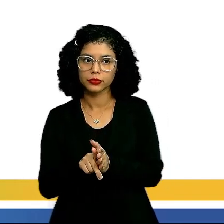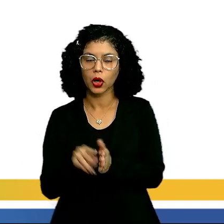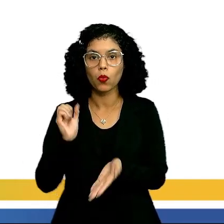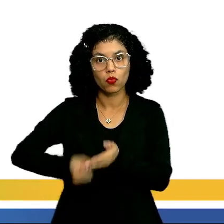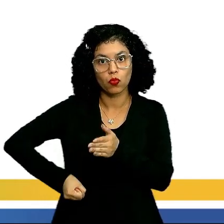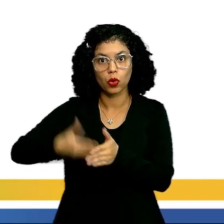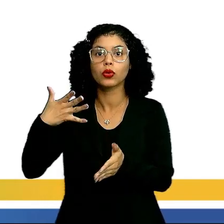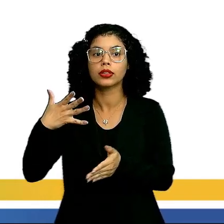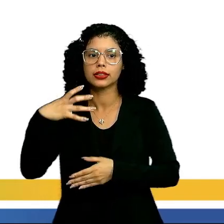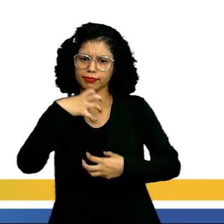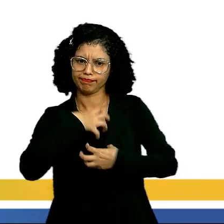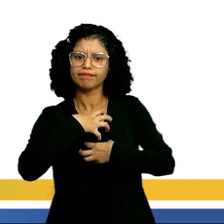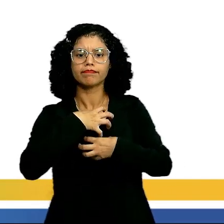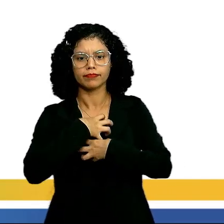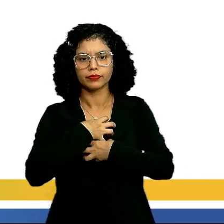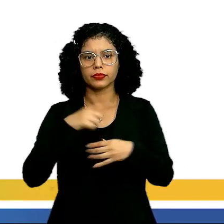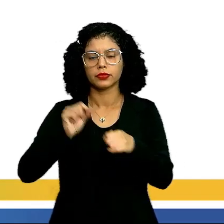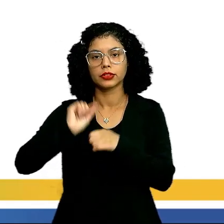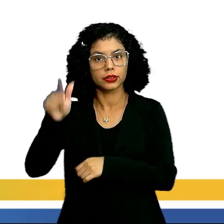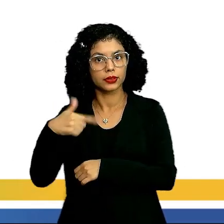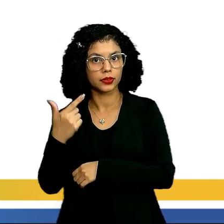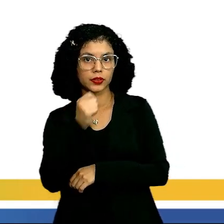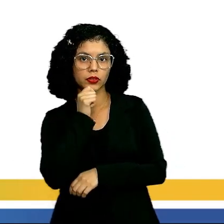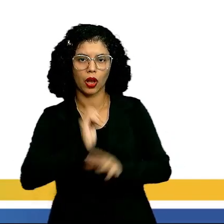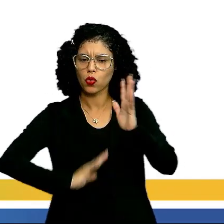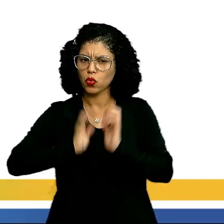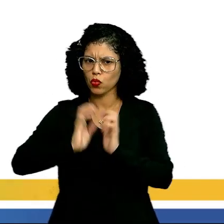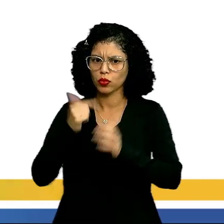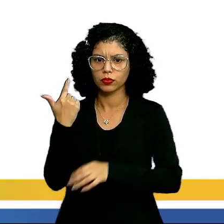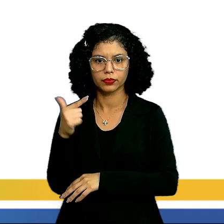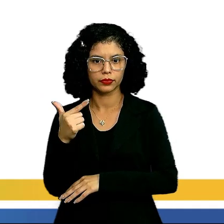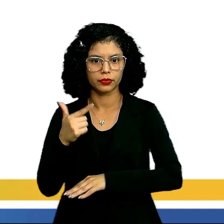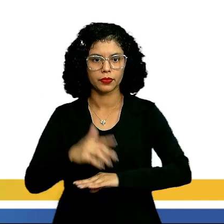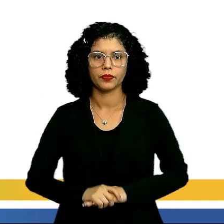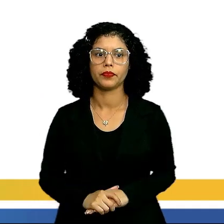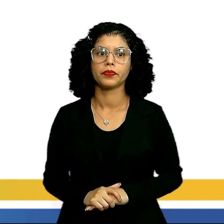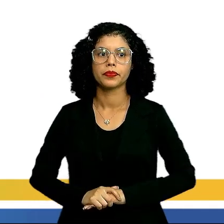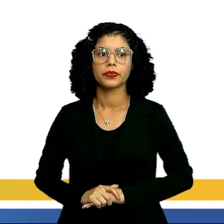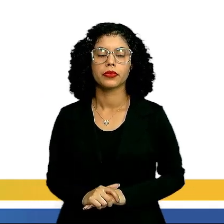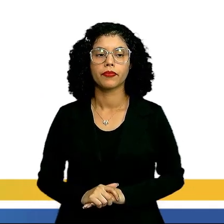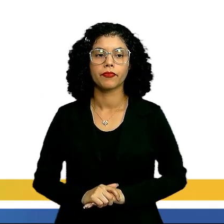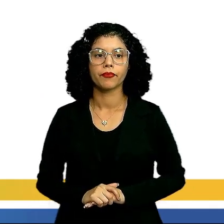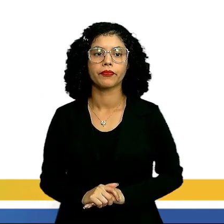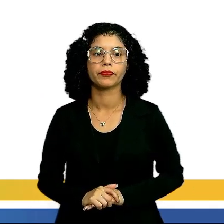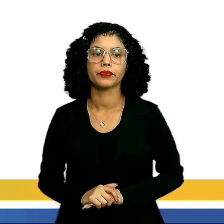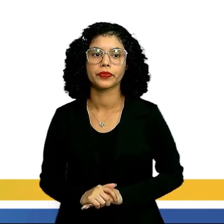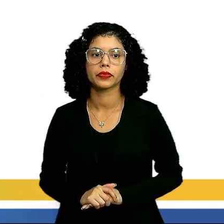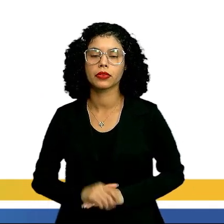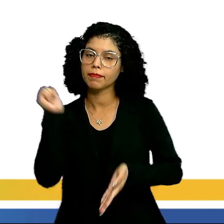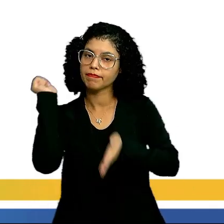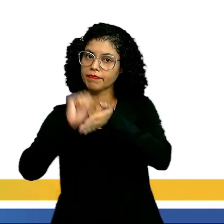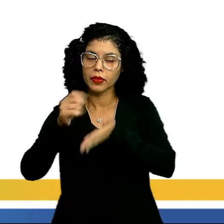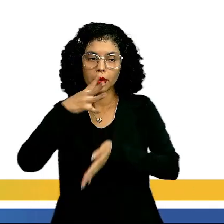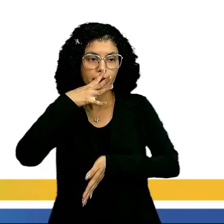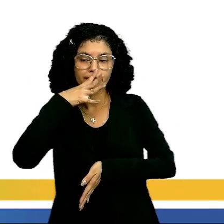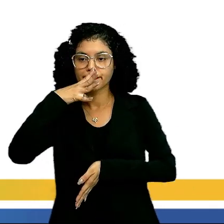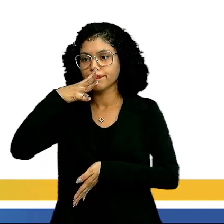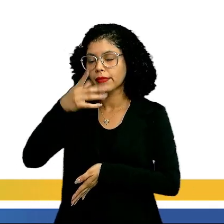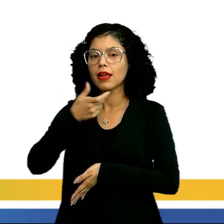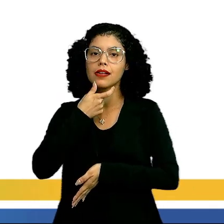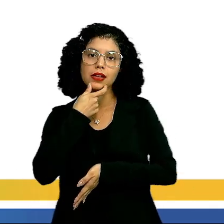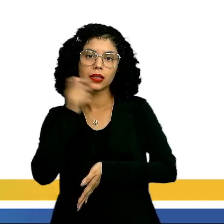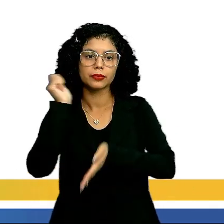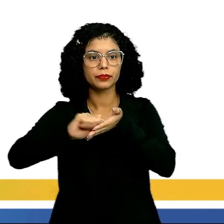exagero sentimental que a torna inconfundível. Inspirados por escritores ingleses